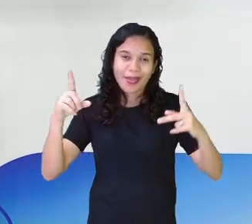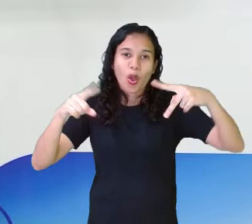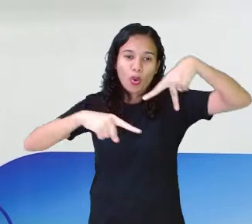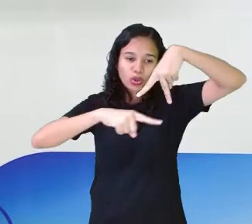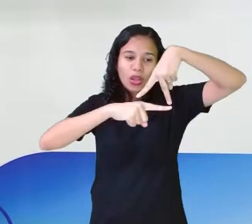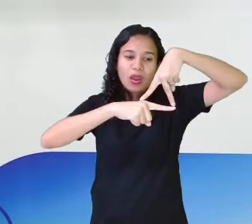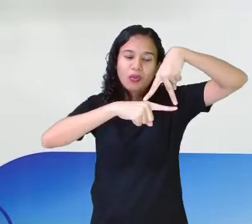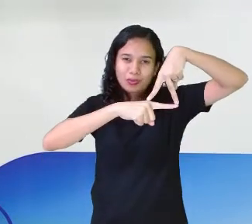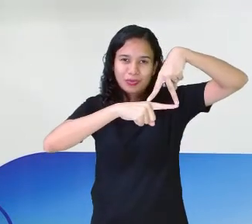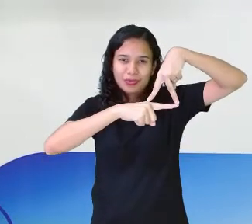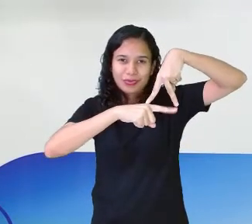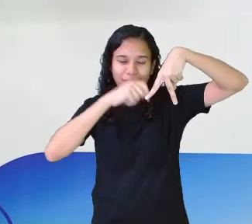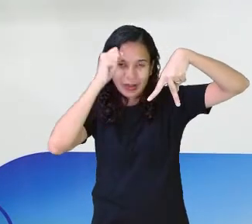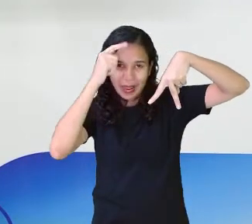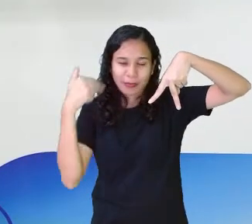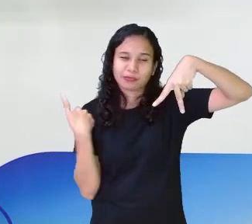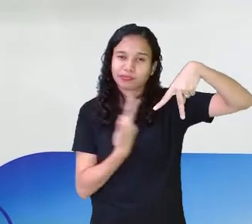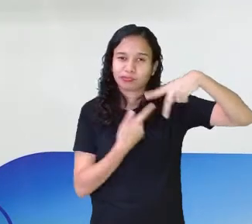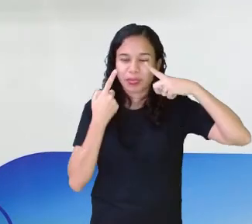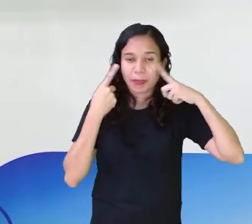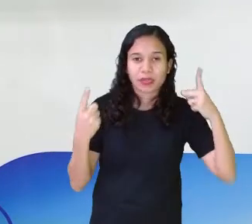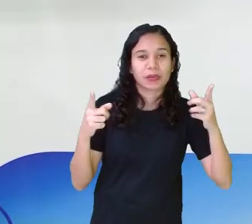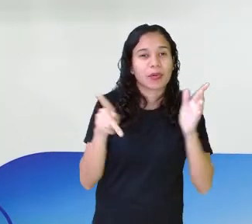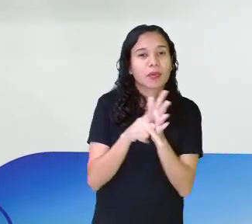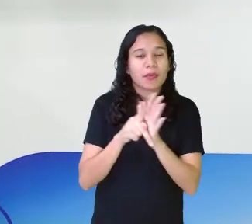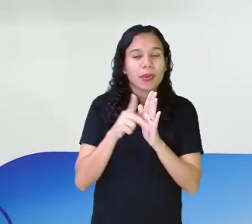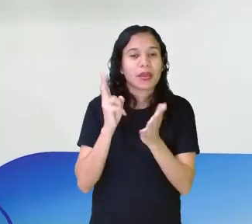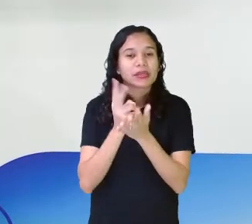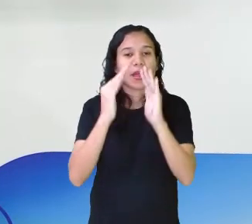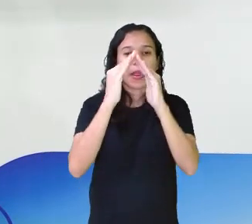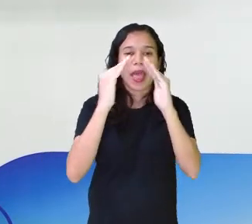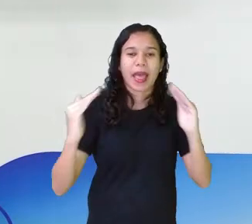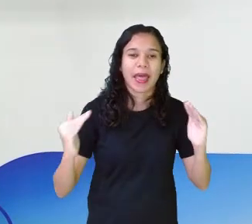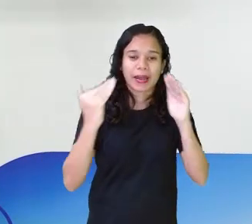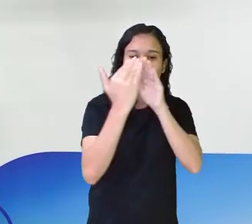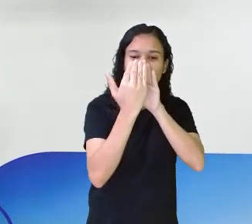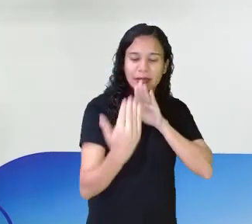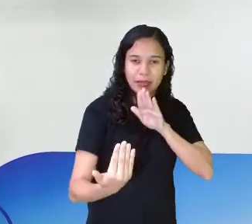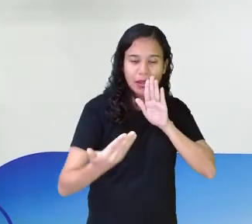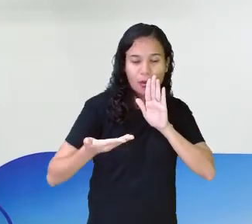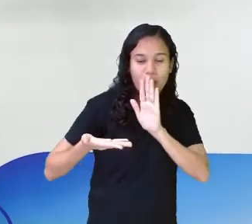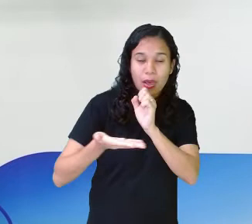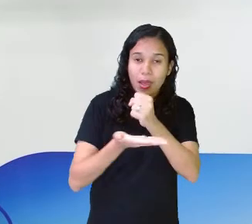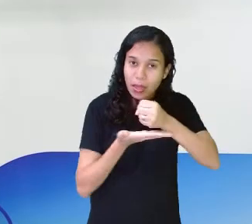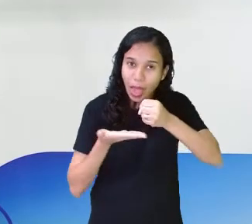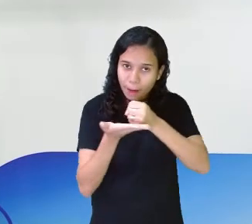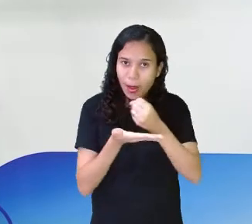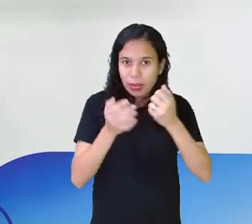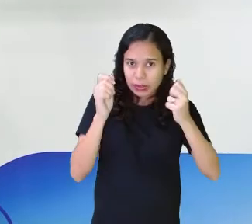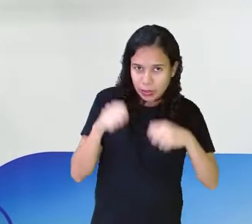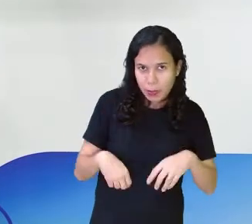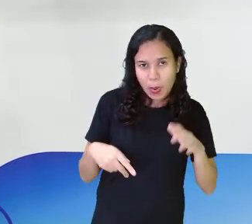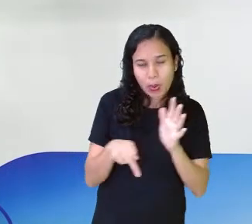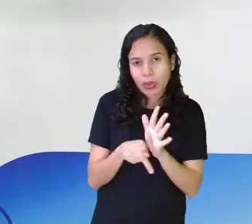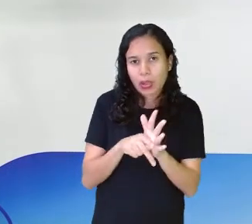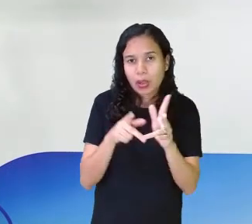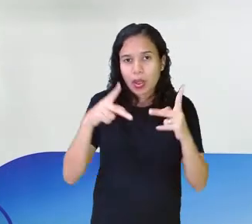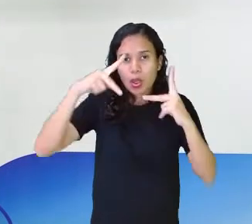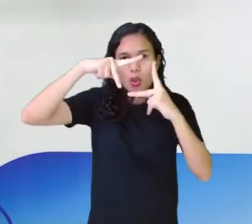porque a gente já entendeu que faces laterais de pirâmides são triângulos e as suas bases poderiam ser